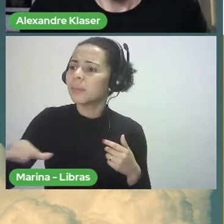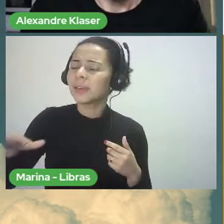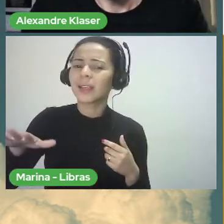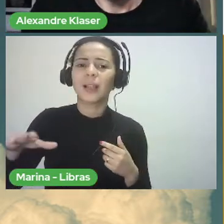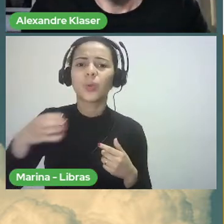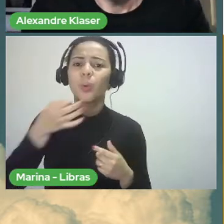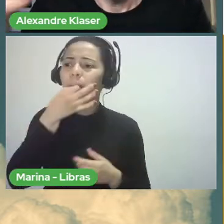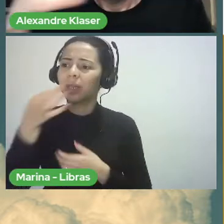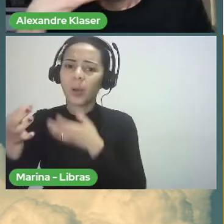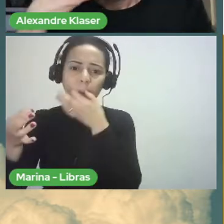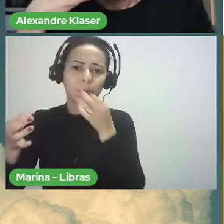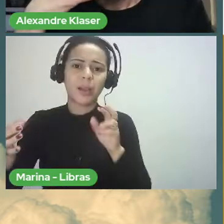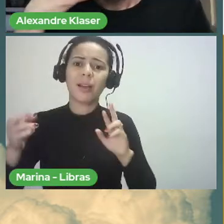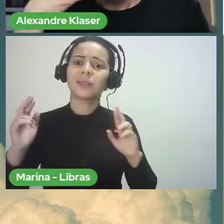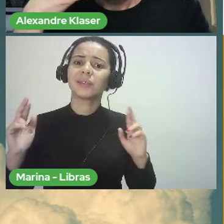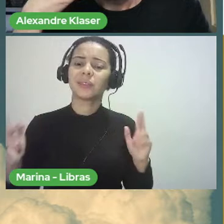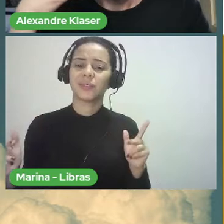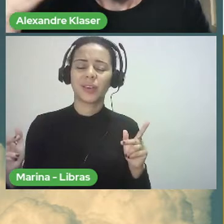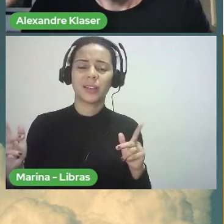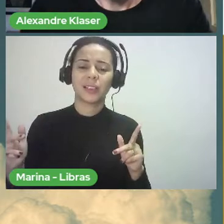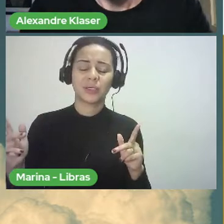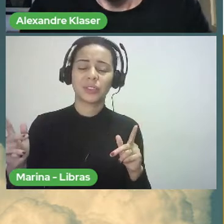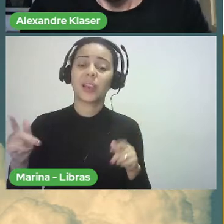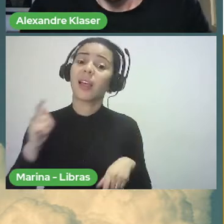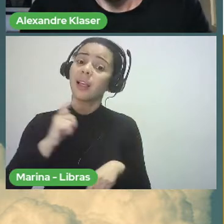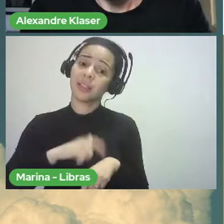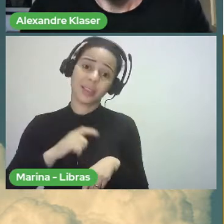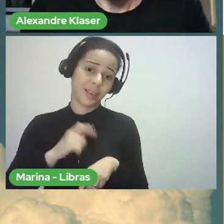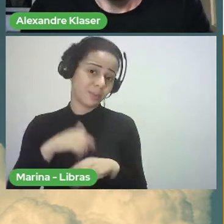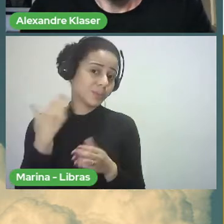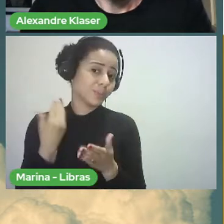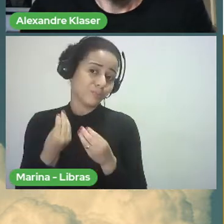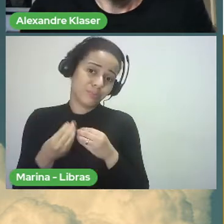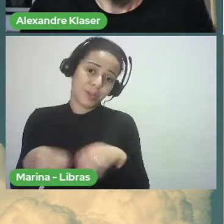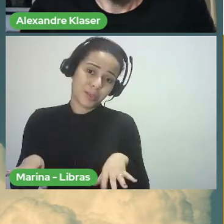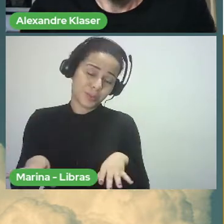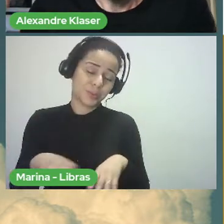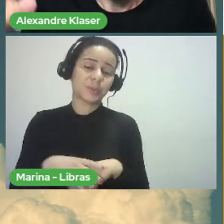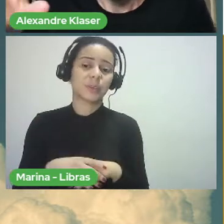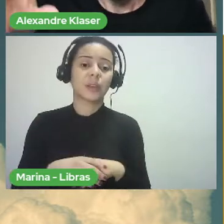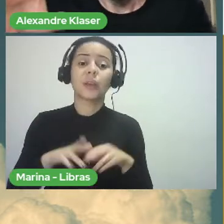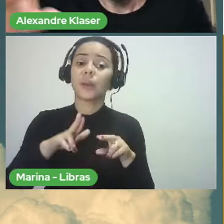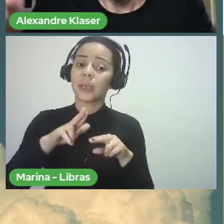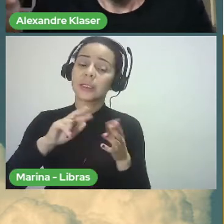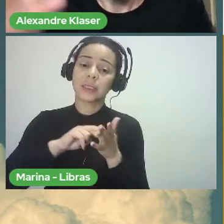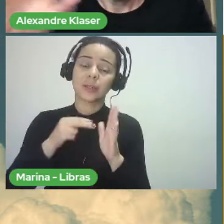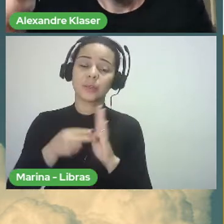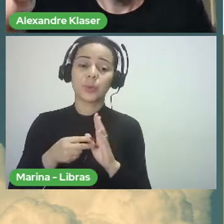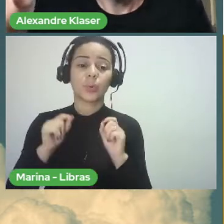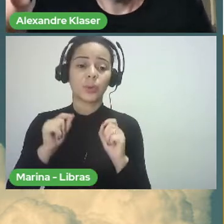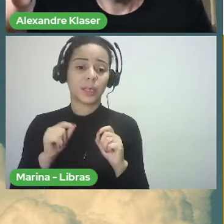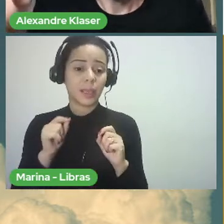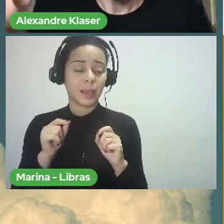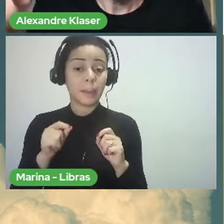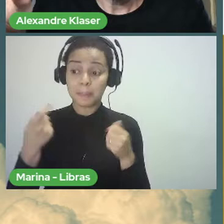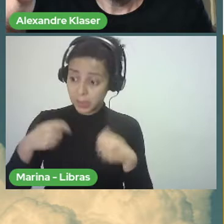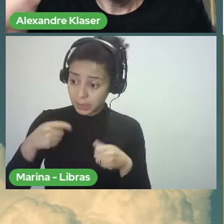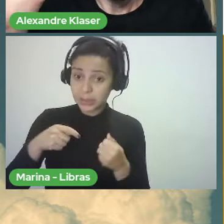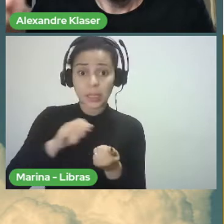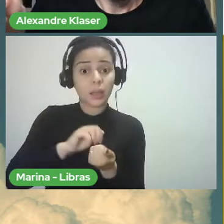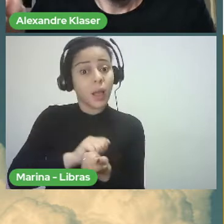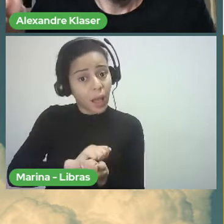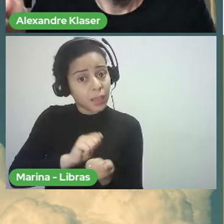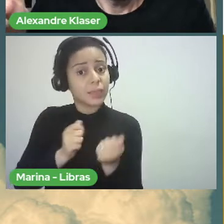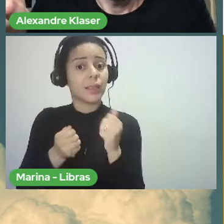muito prejudicado. Tudo isso, então, significa que a gente tem pouca rastreabilidade e pouca capacidade de adaptação